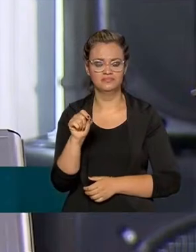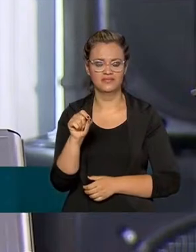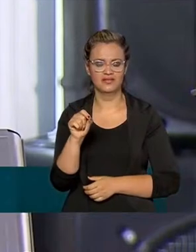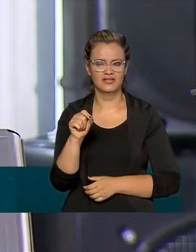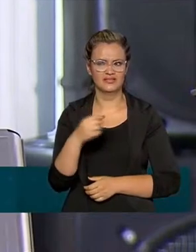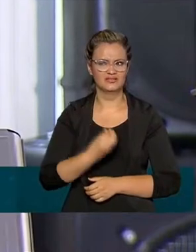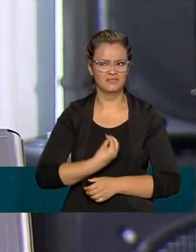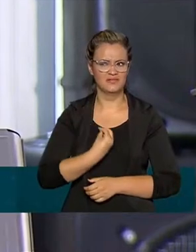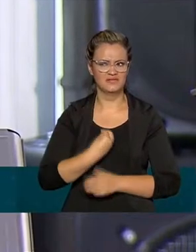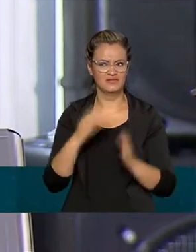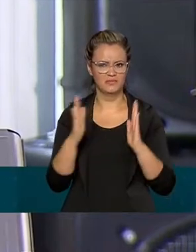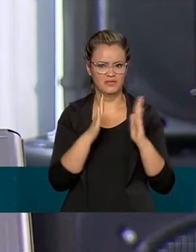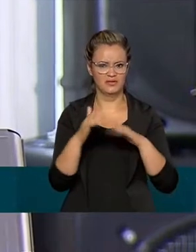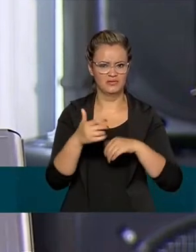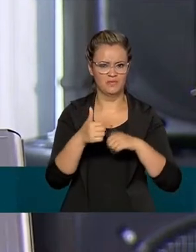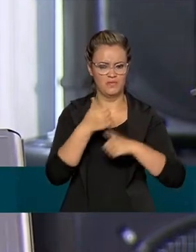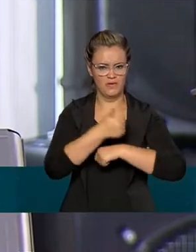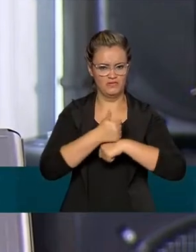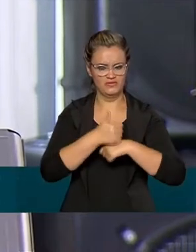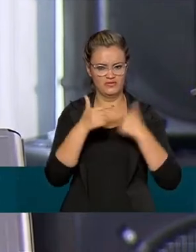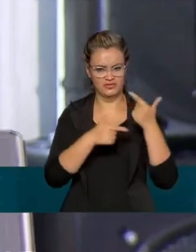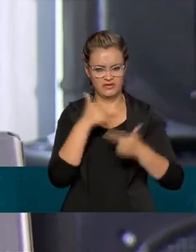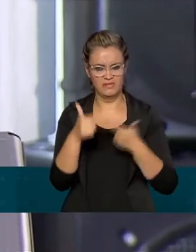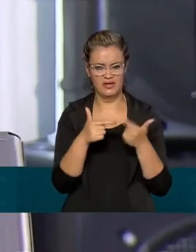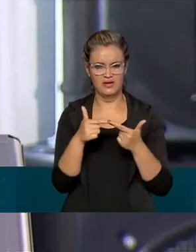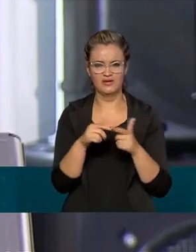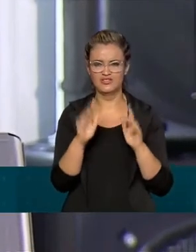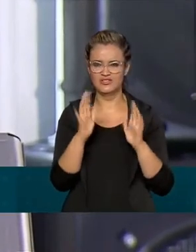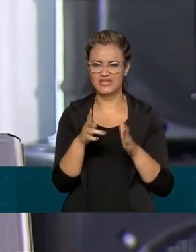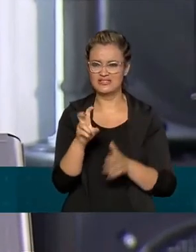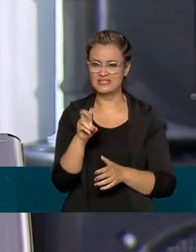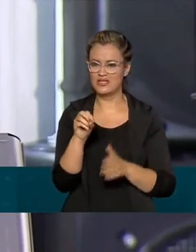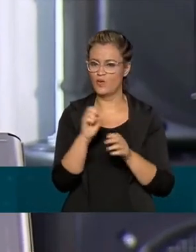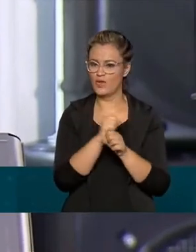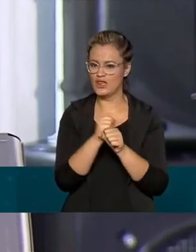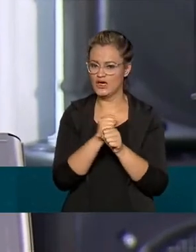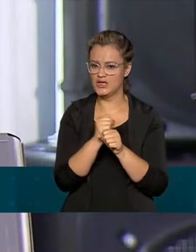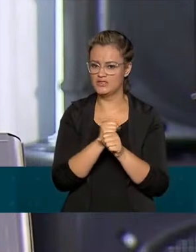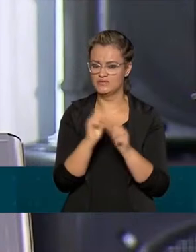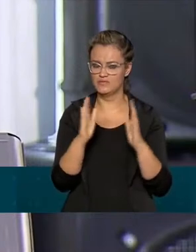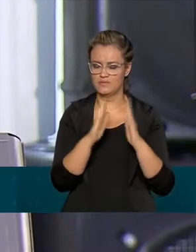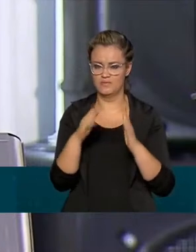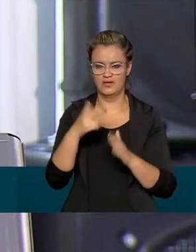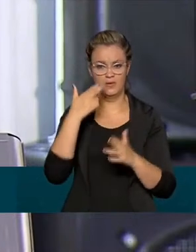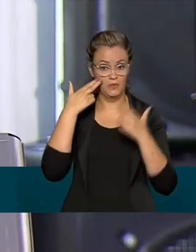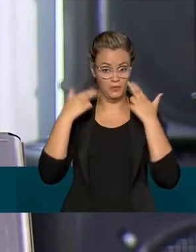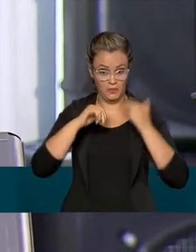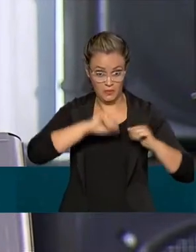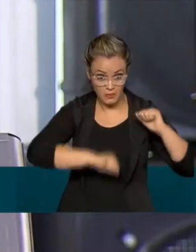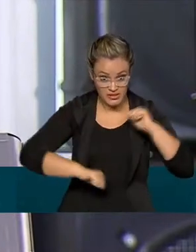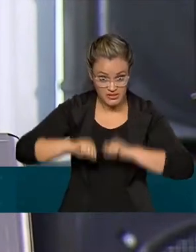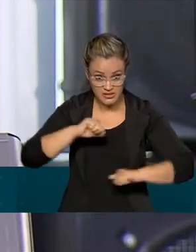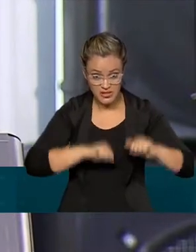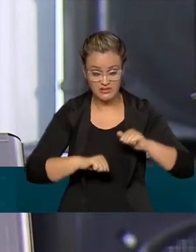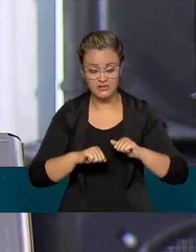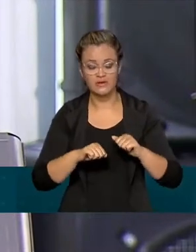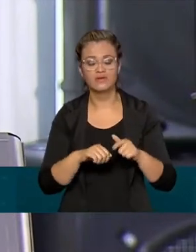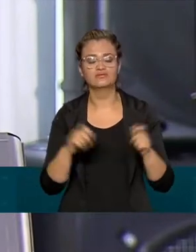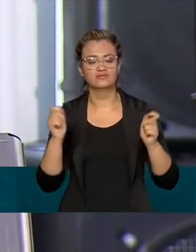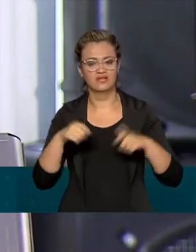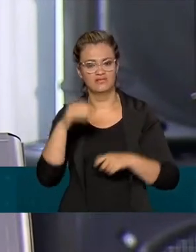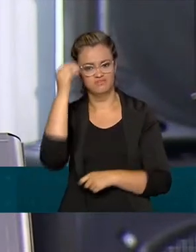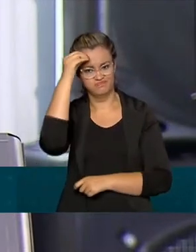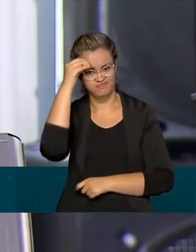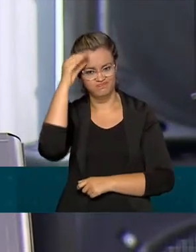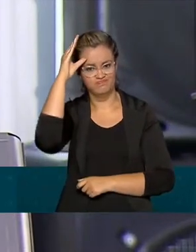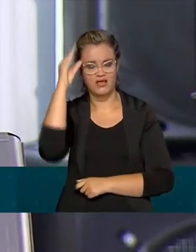altura da minha vida profissional, os meus quase 50 anos de exército me proporcionariam o